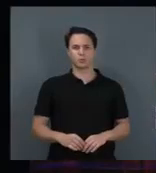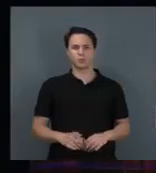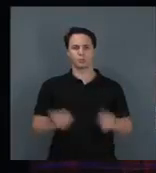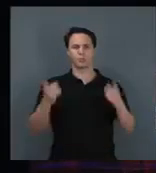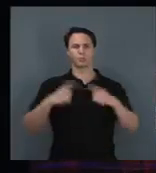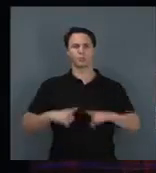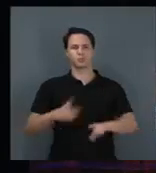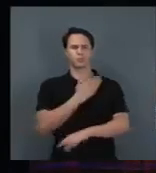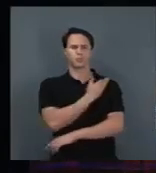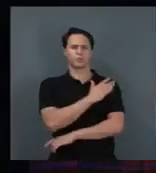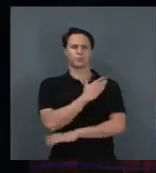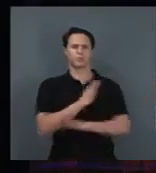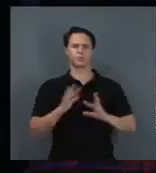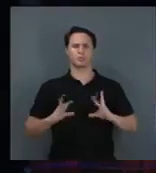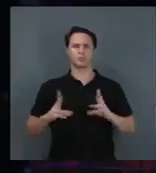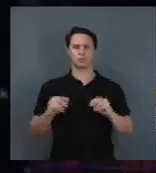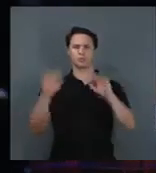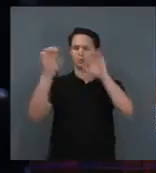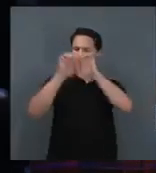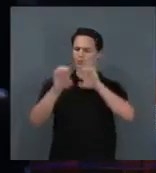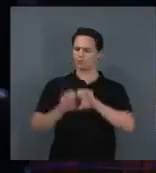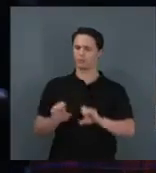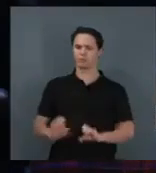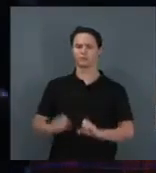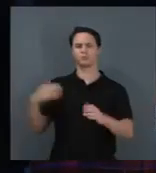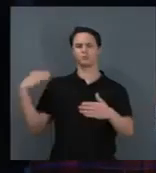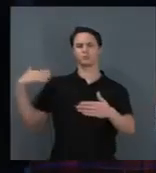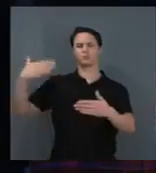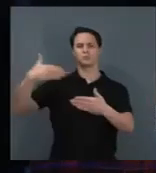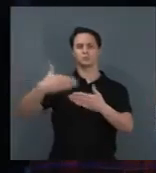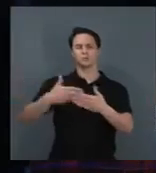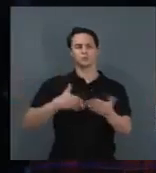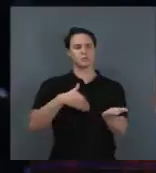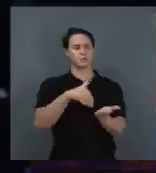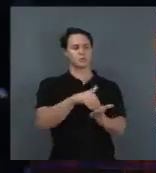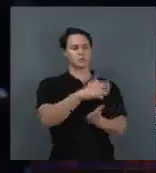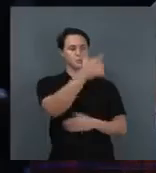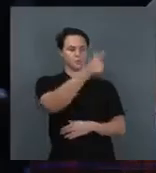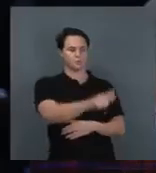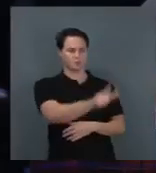estruturas que perpetuam a exclusão do outro.